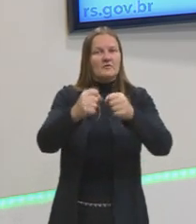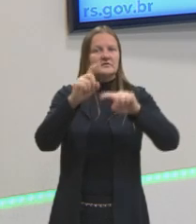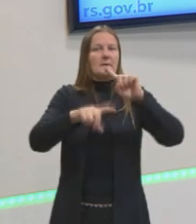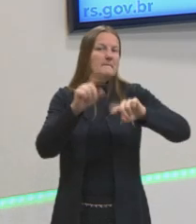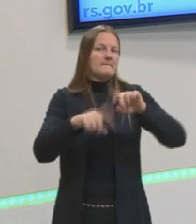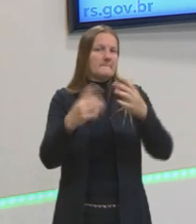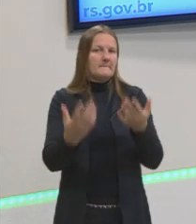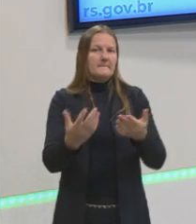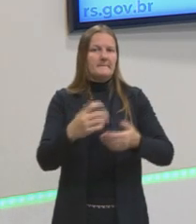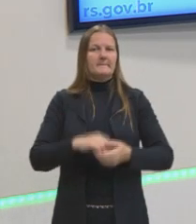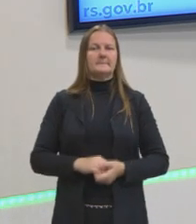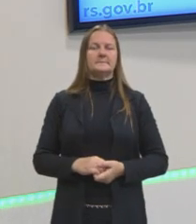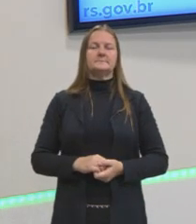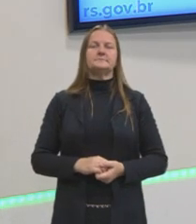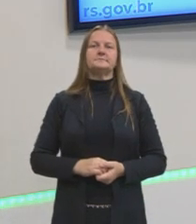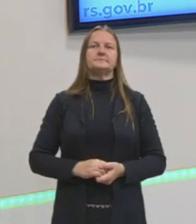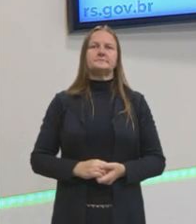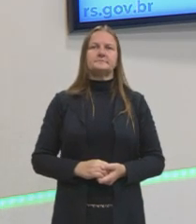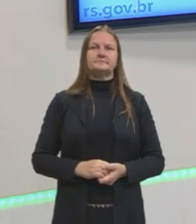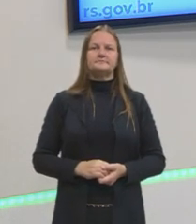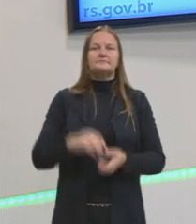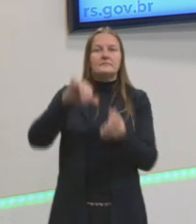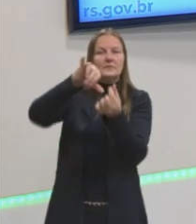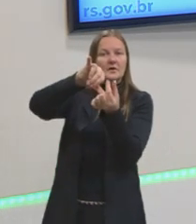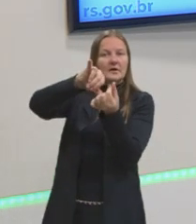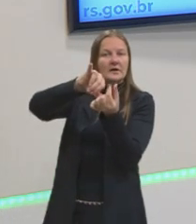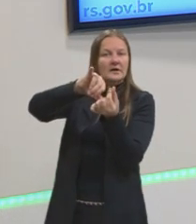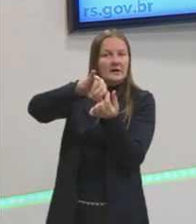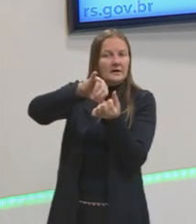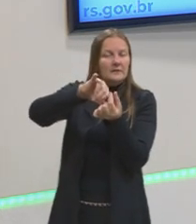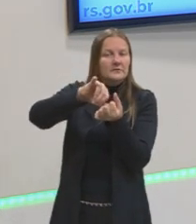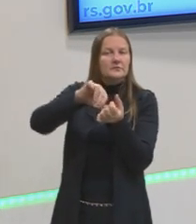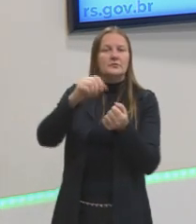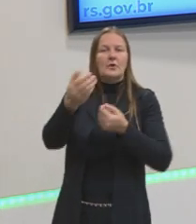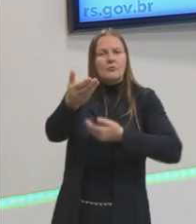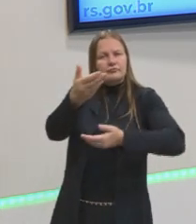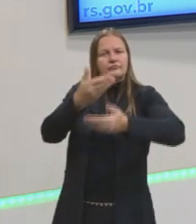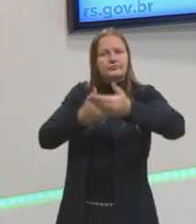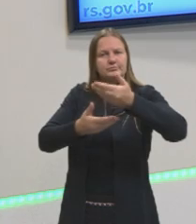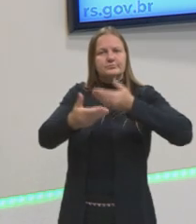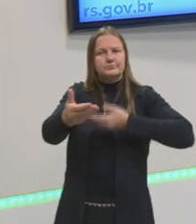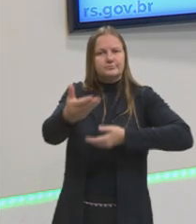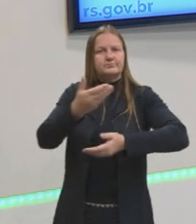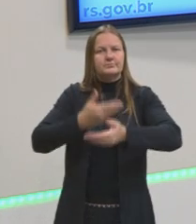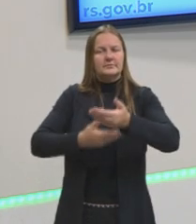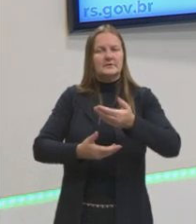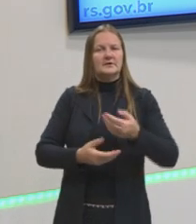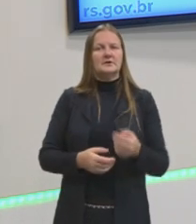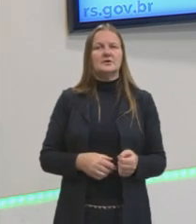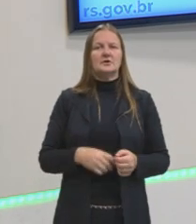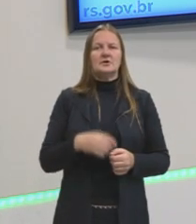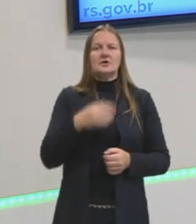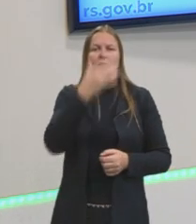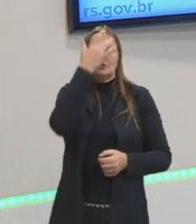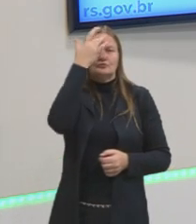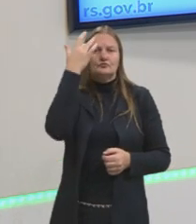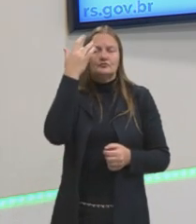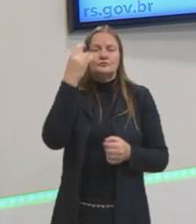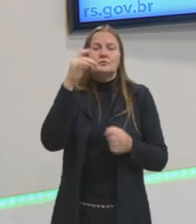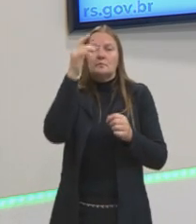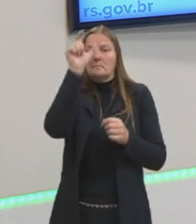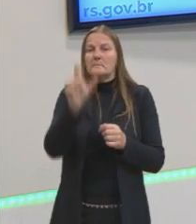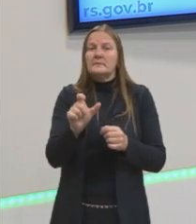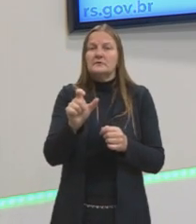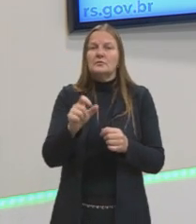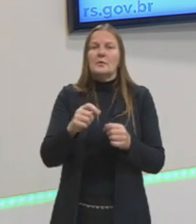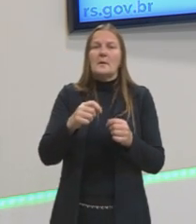mercadoria a gente o capitalismo fez isso uma troca né No final do dia no final da jornada no final